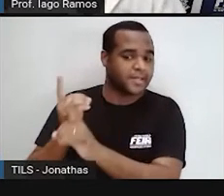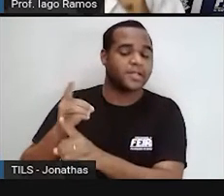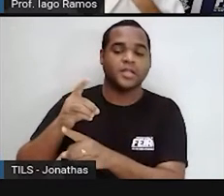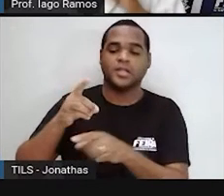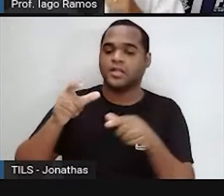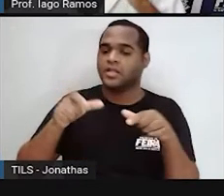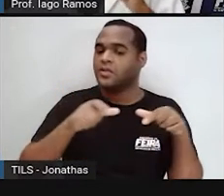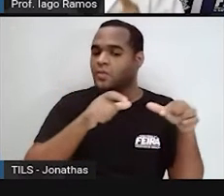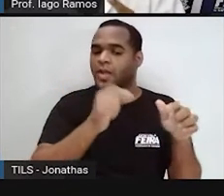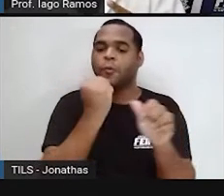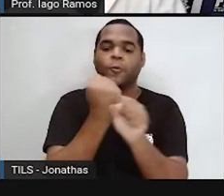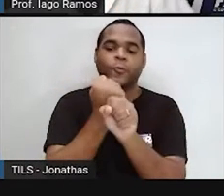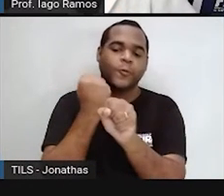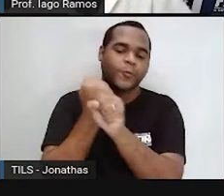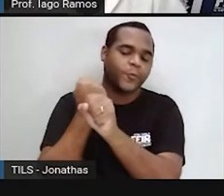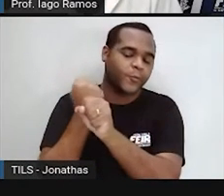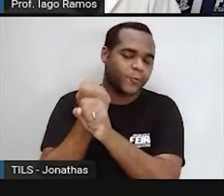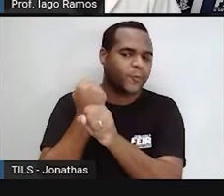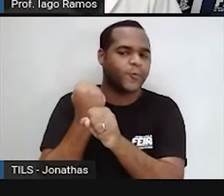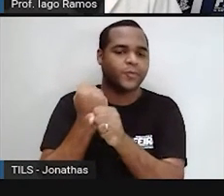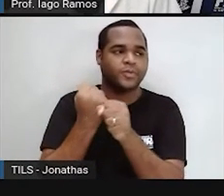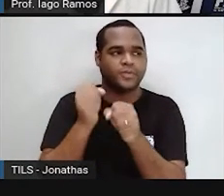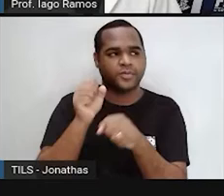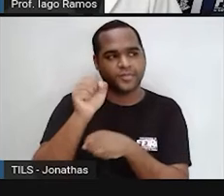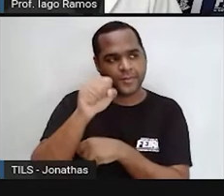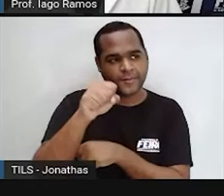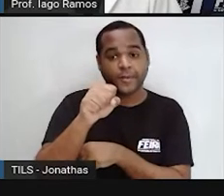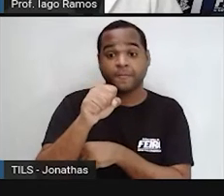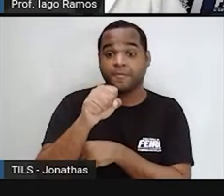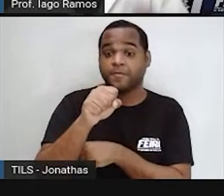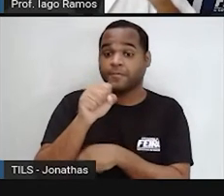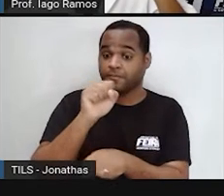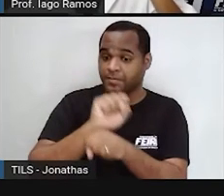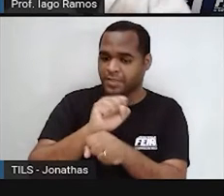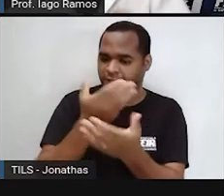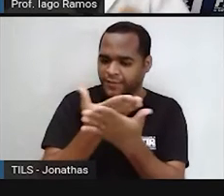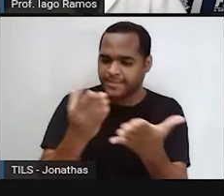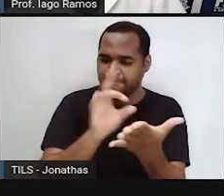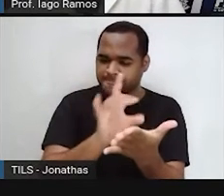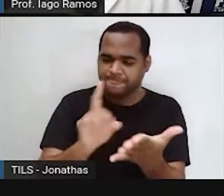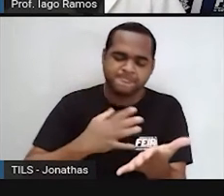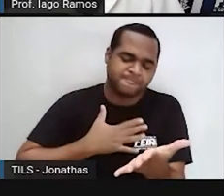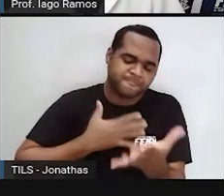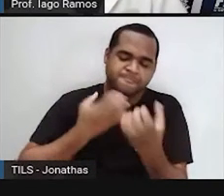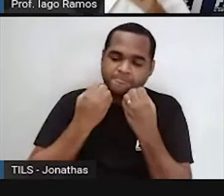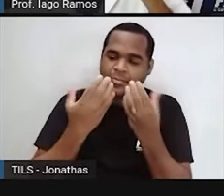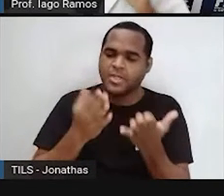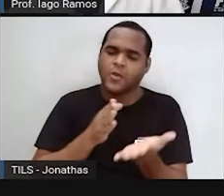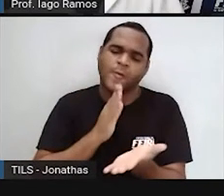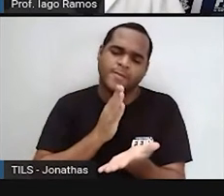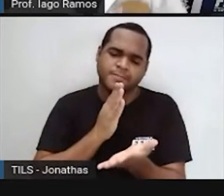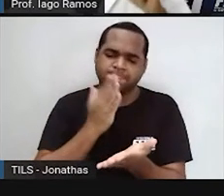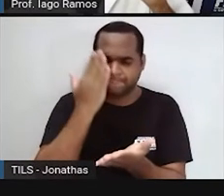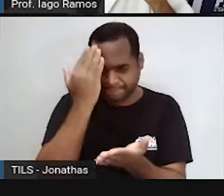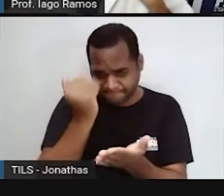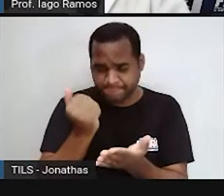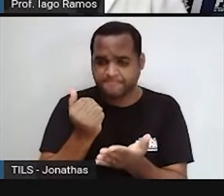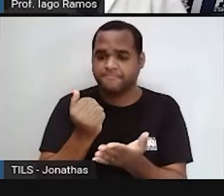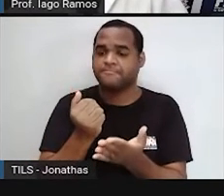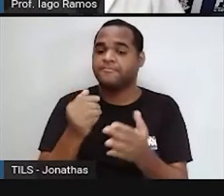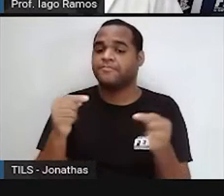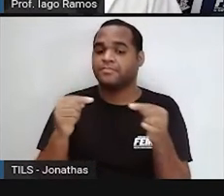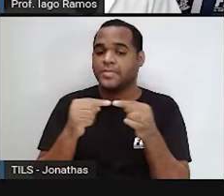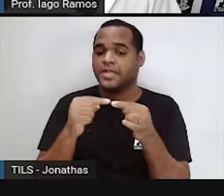locais em construções Pois é eu espero que você gosta de você que já conhece sim esse